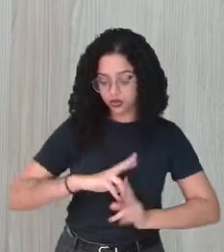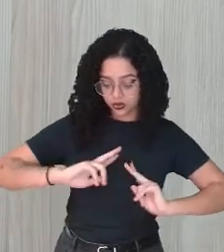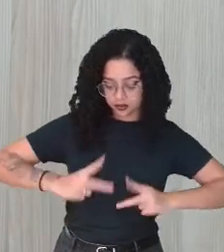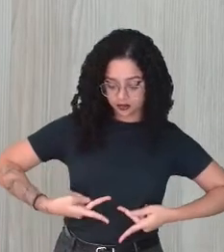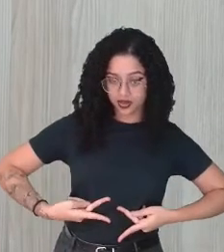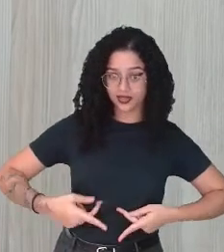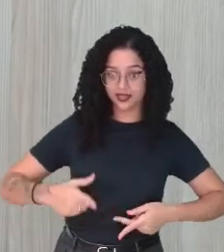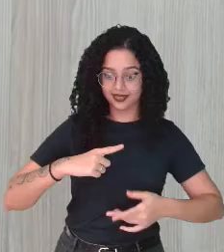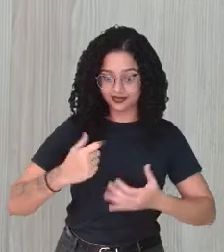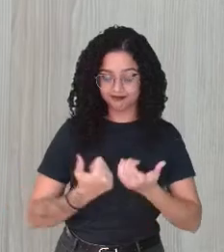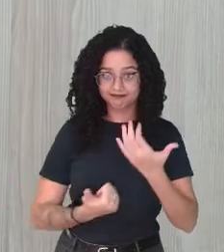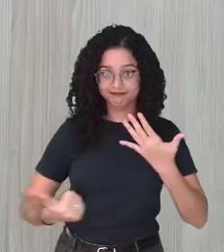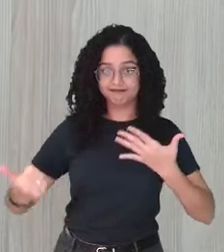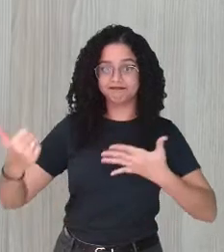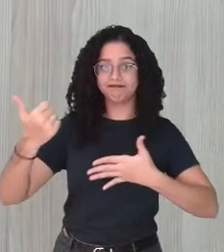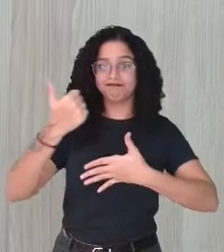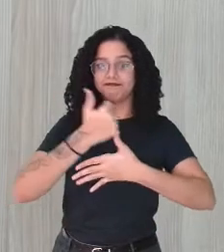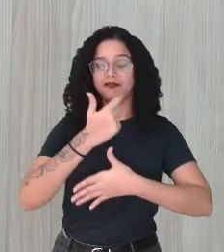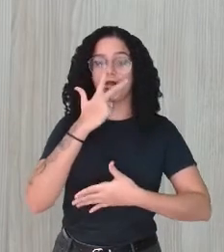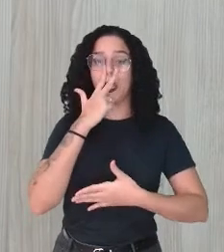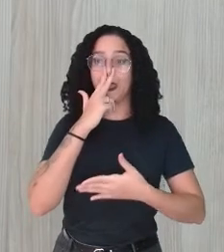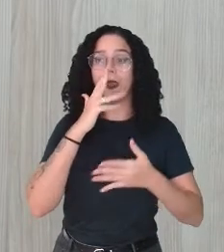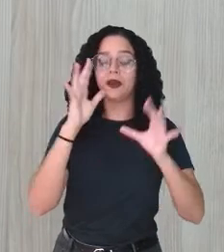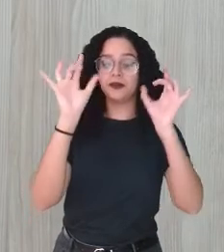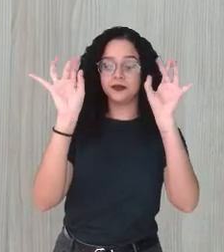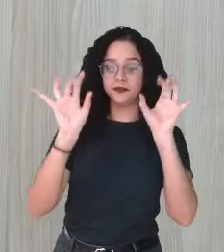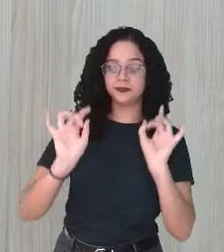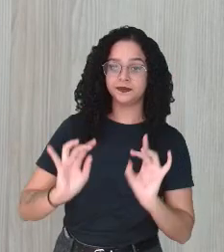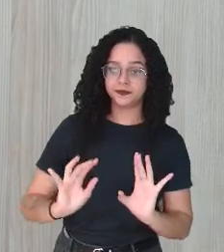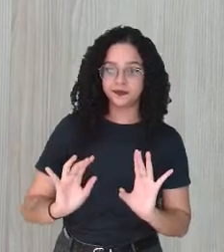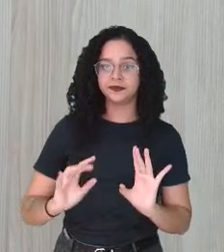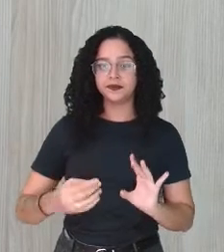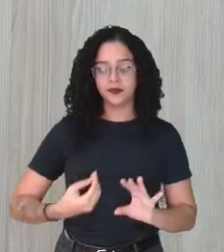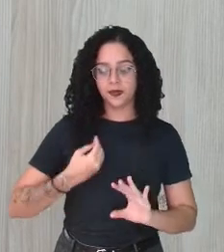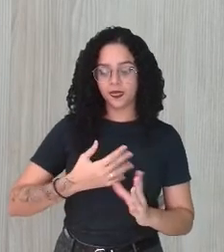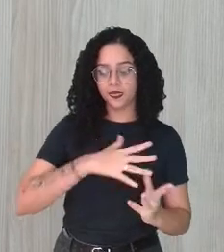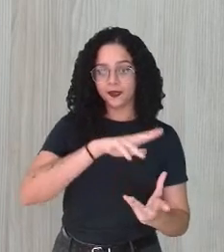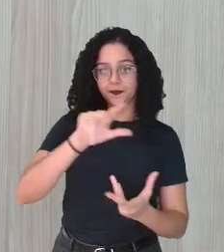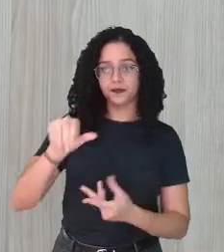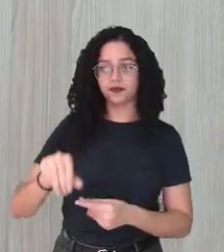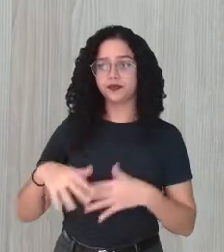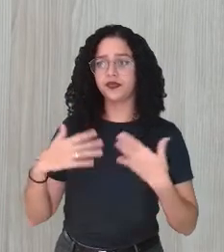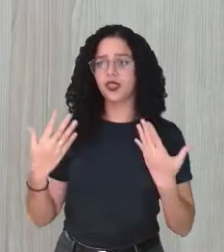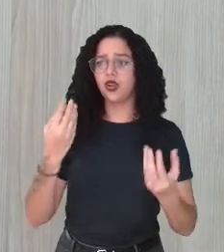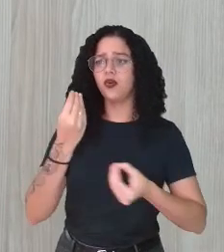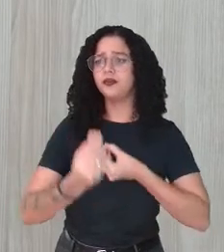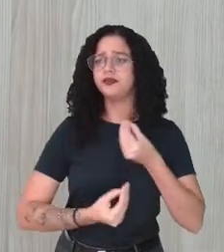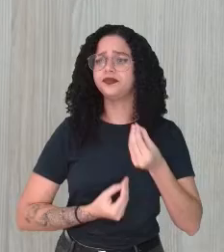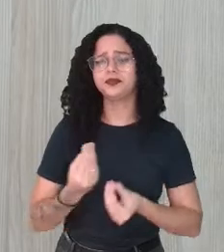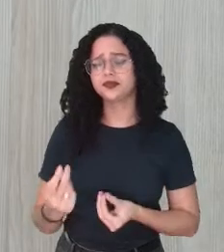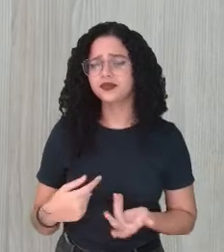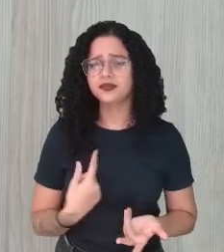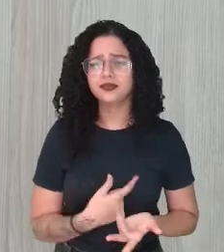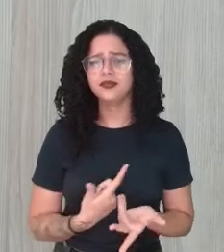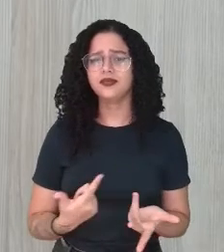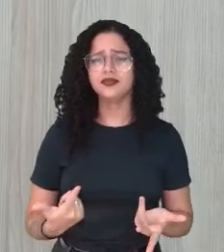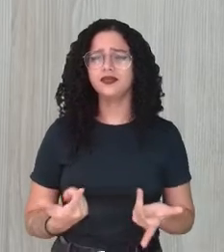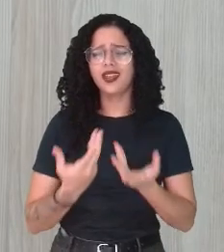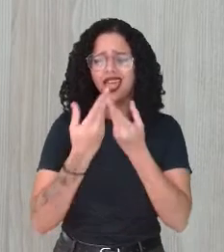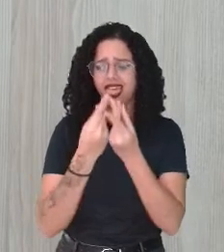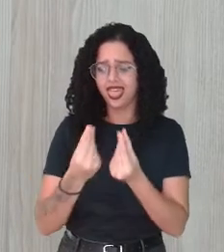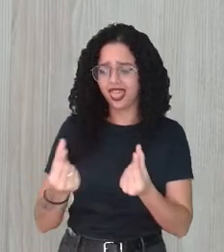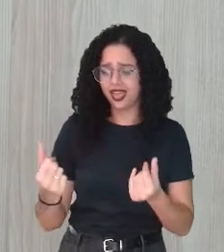muito privilegiados, né, uma preciosidade a vida humana no planeta Terra. Isso. E como é que a gente, né,